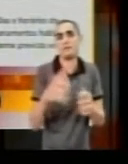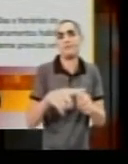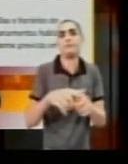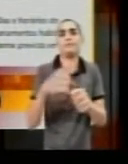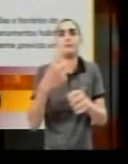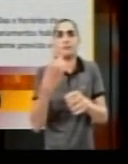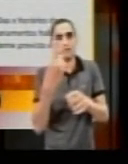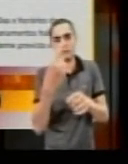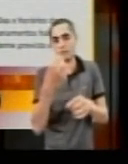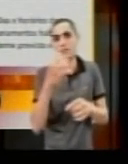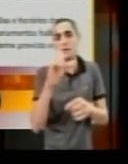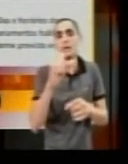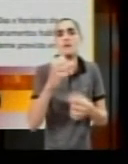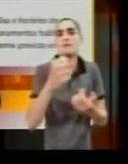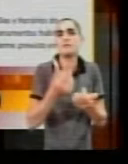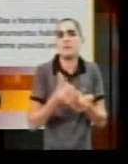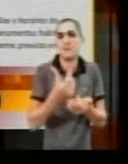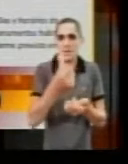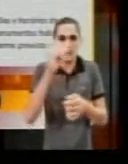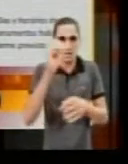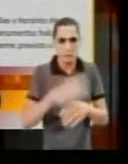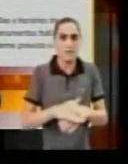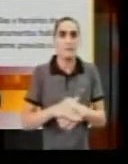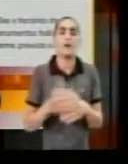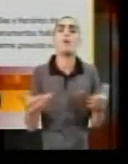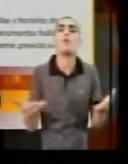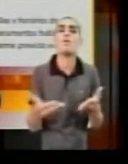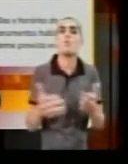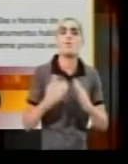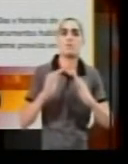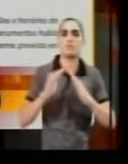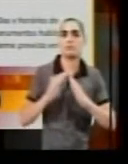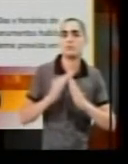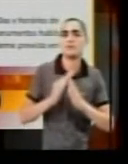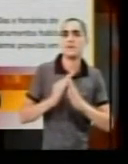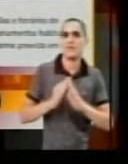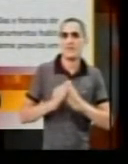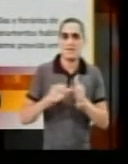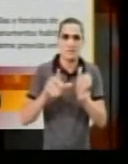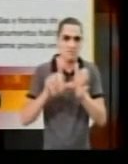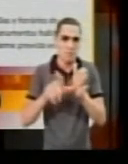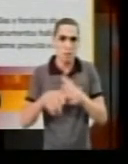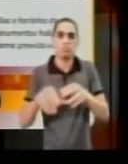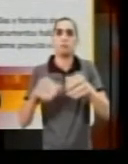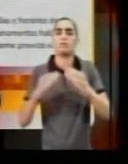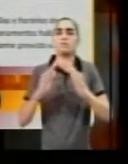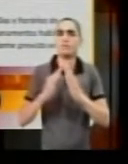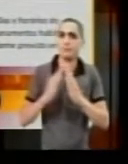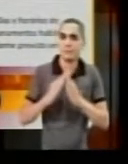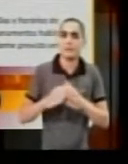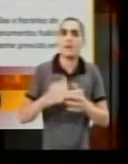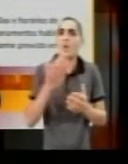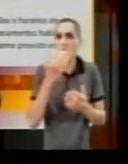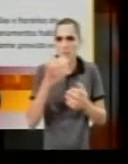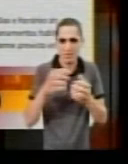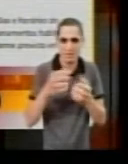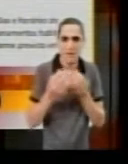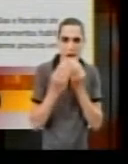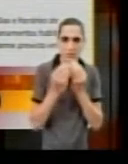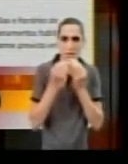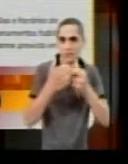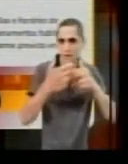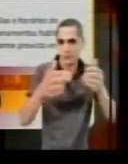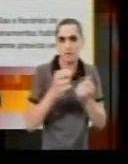de conveniência, elas ficaram com um horário definido para consumo de alimentos, das 8 da manhã ao